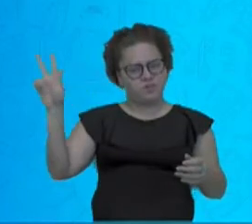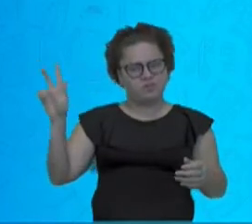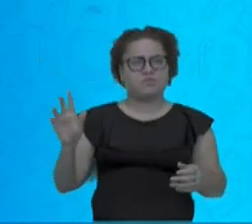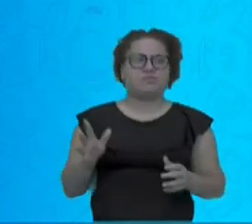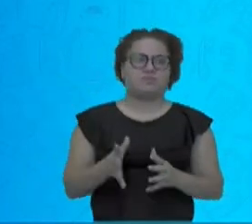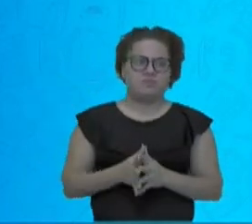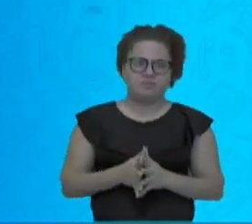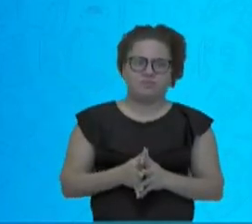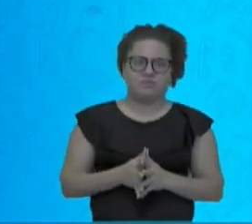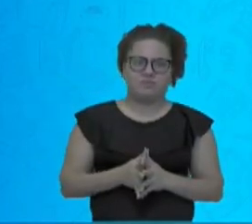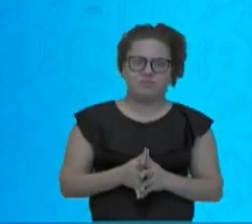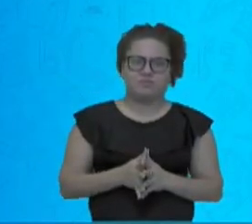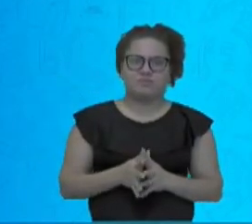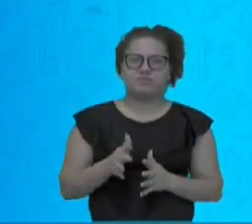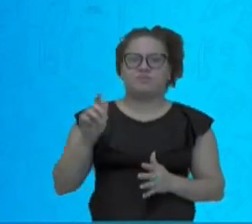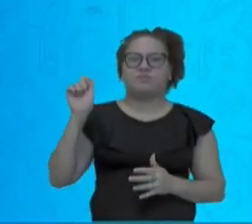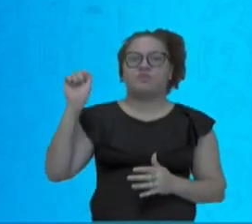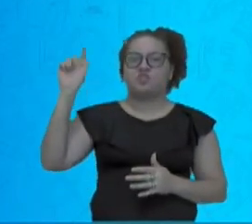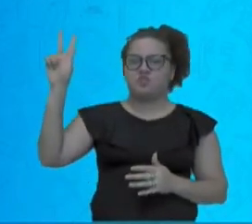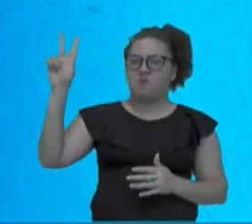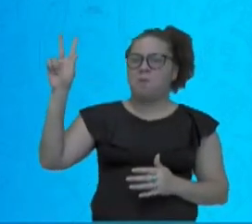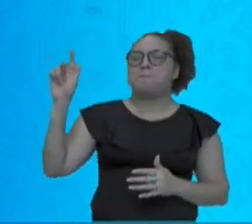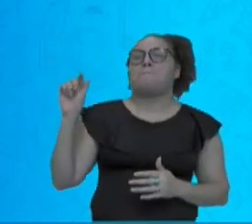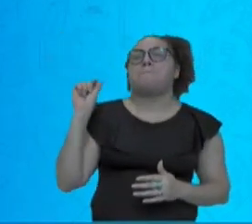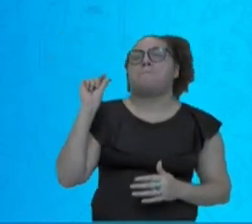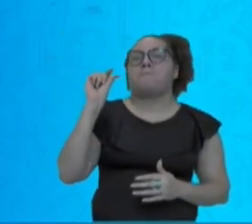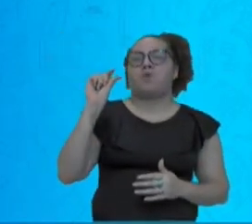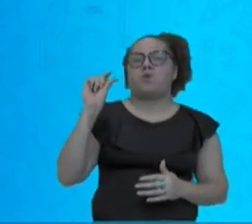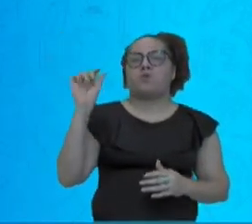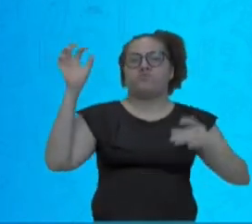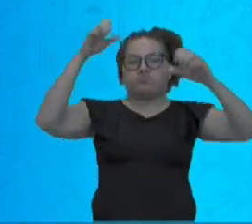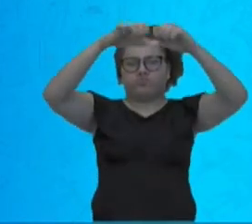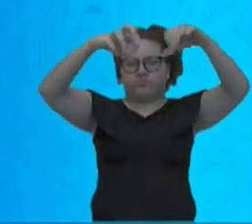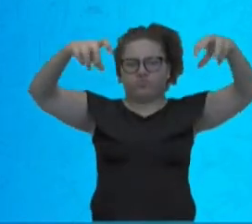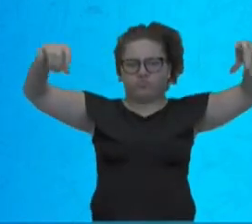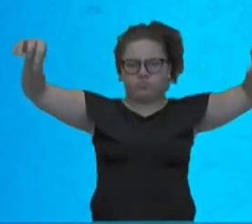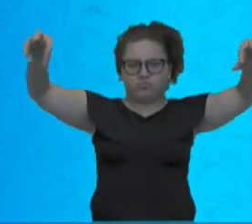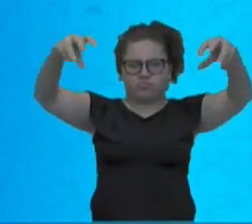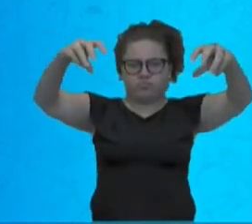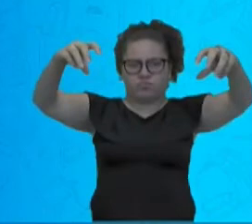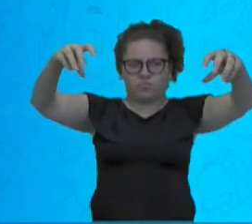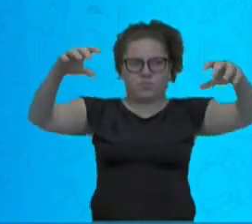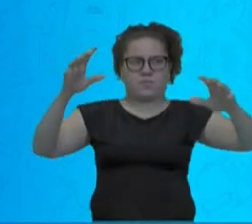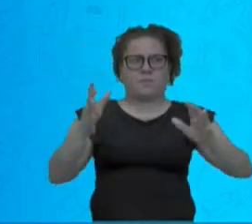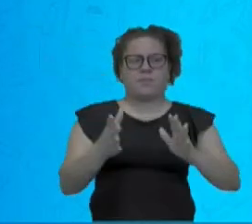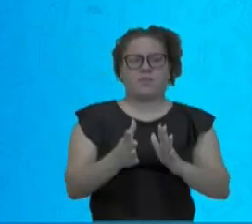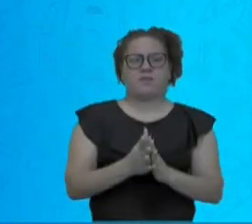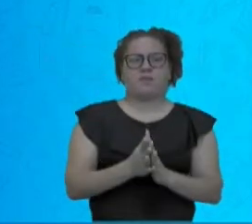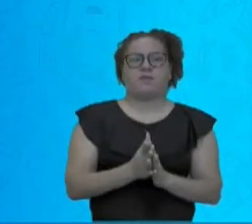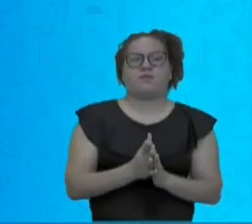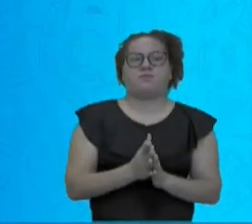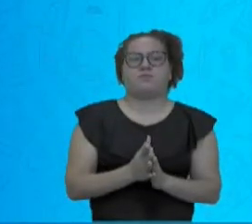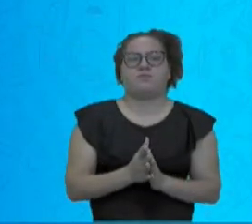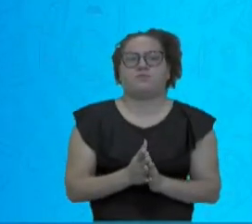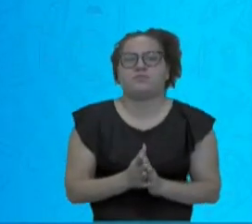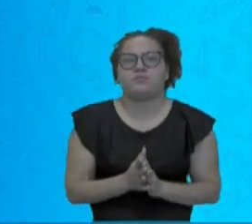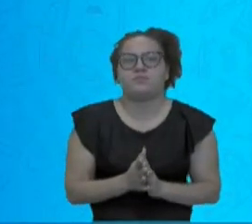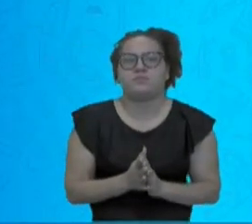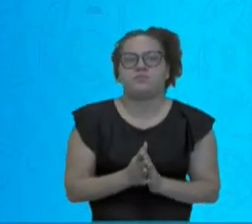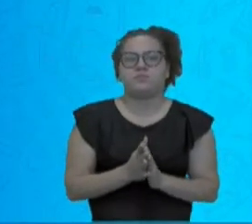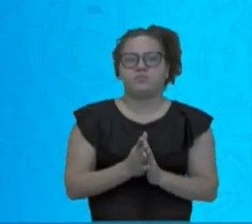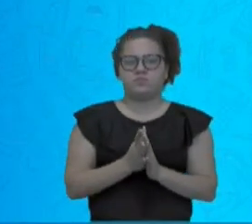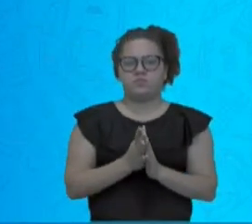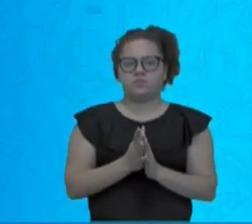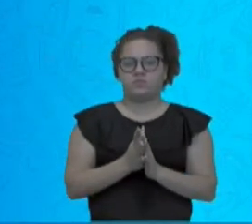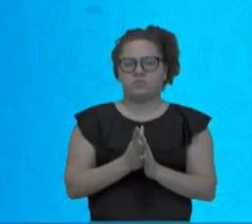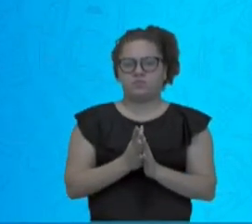chuva faz curva. Por quê? Como ao redor de Valadares é mais alto, a